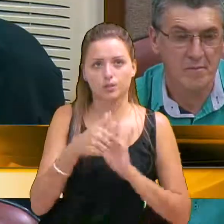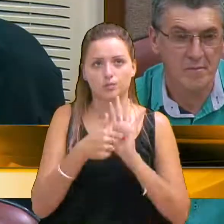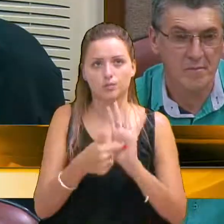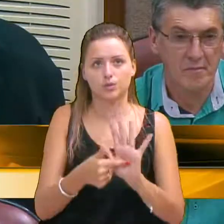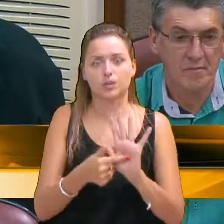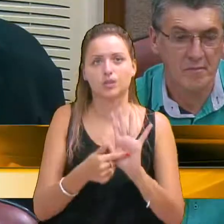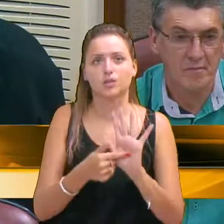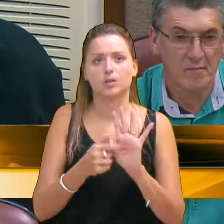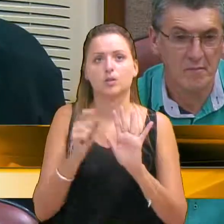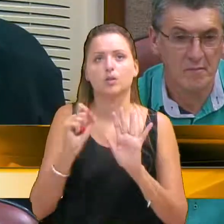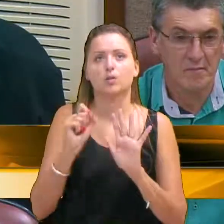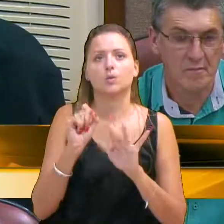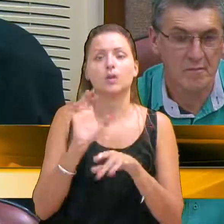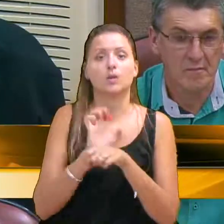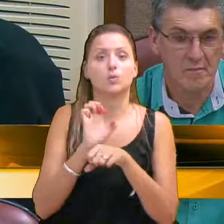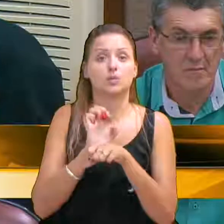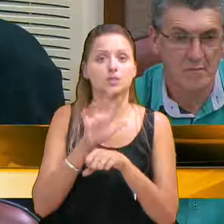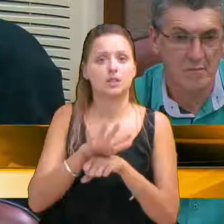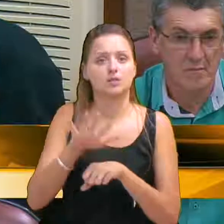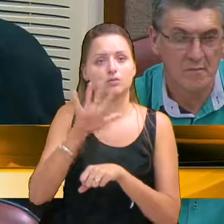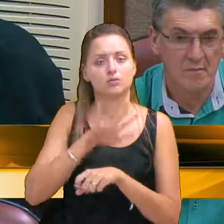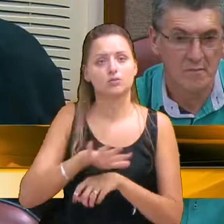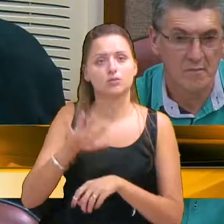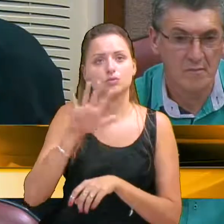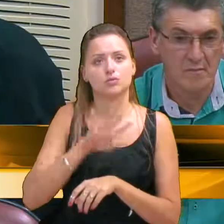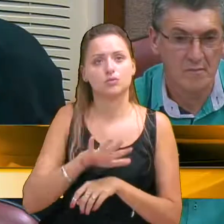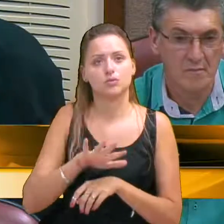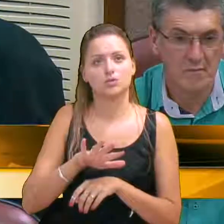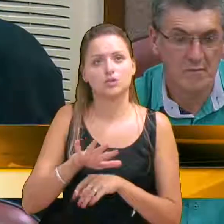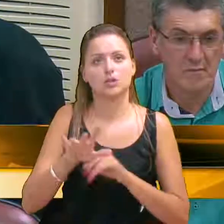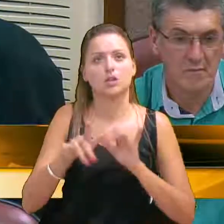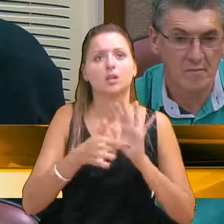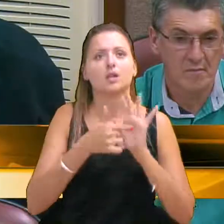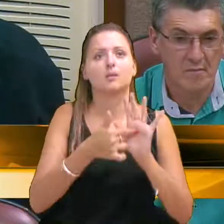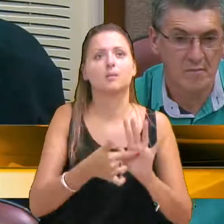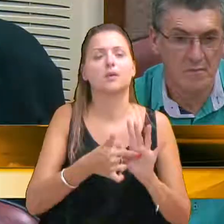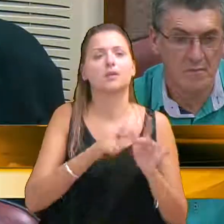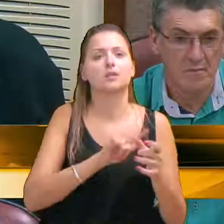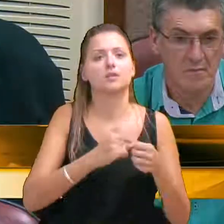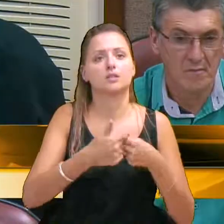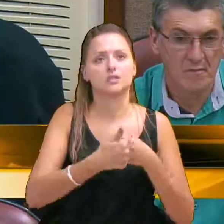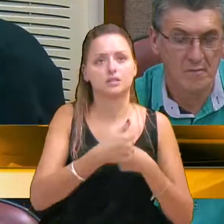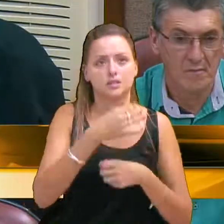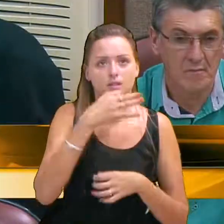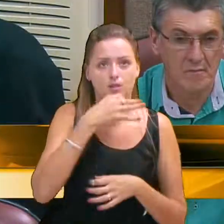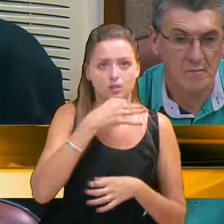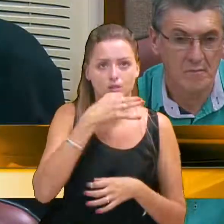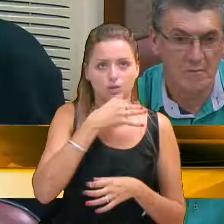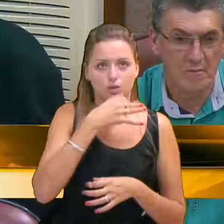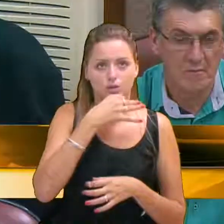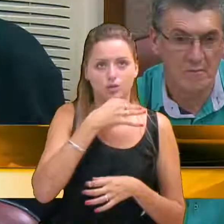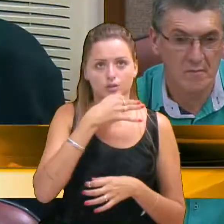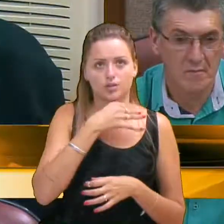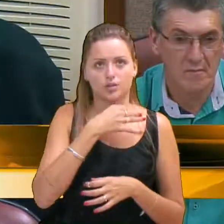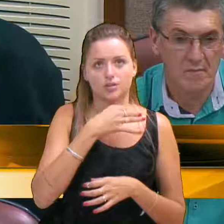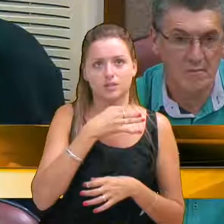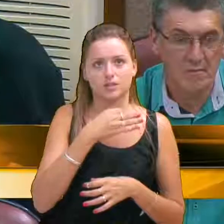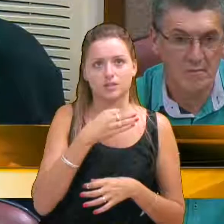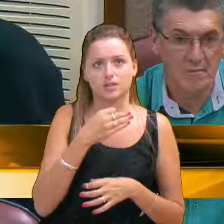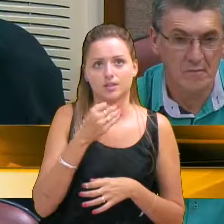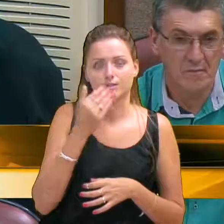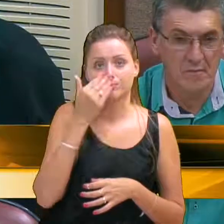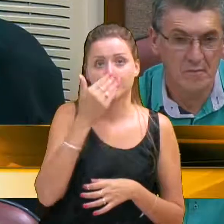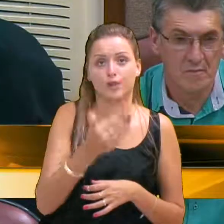dos índices no Estado como um todo, mas naquele momento aparece a nossa cidade, né, à frente no